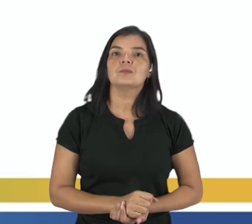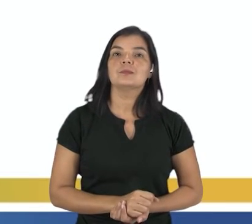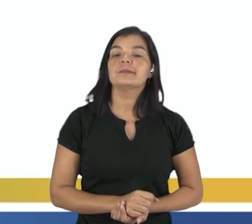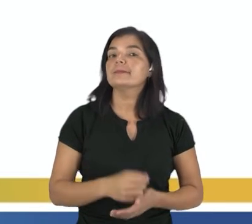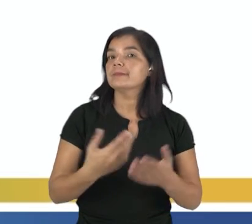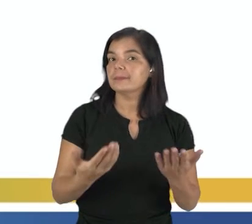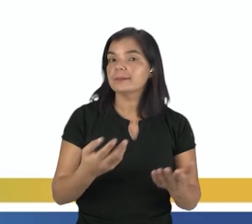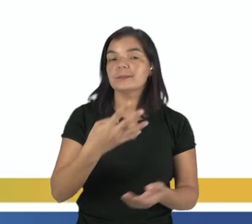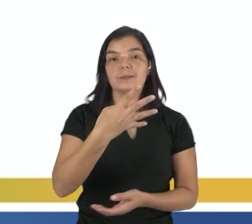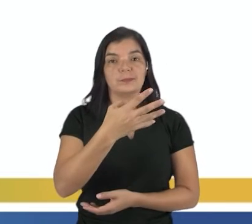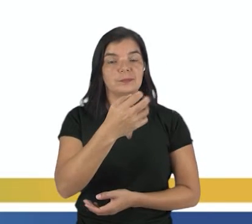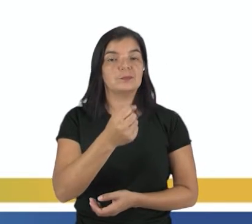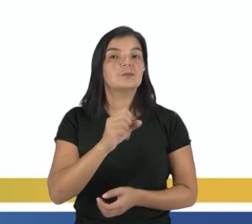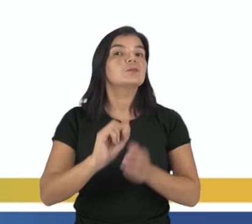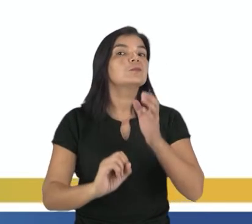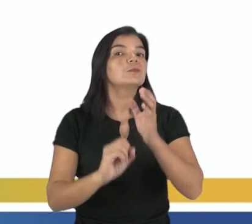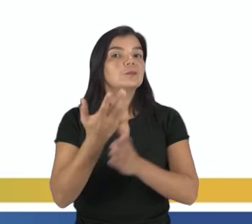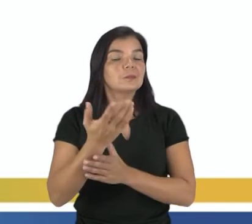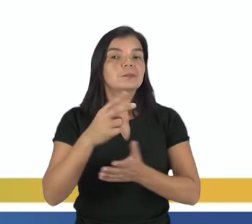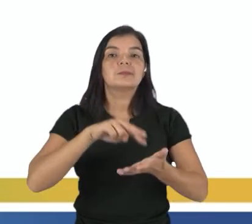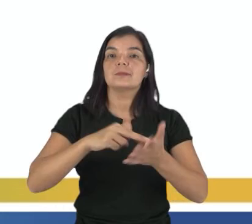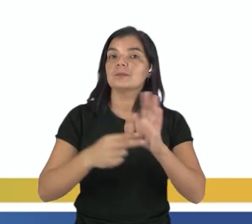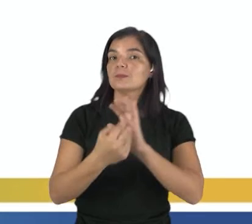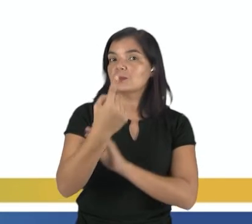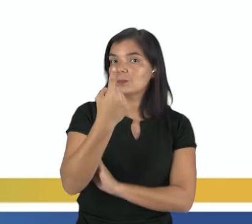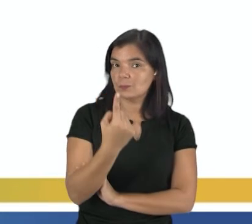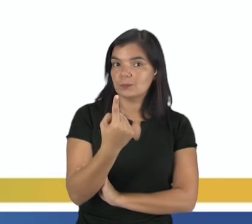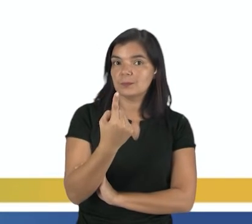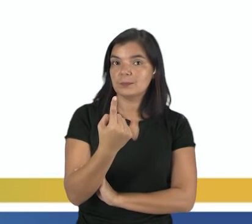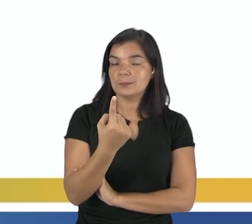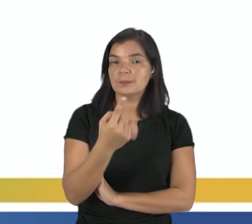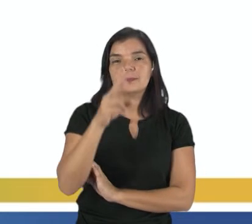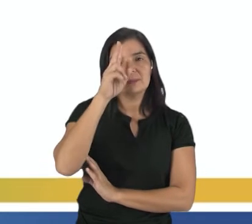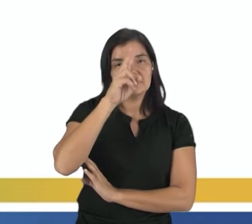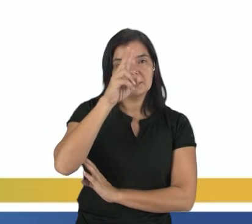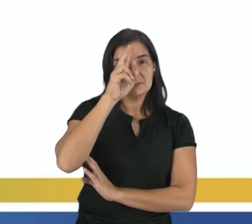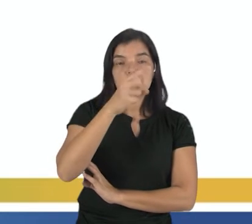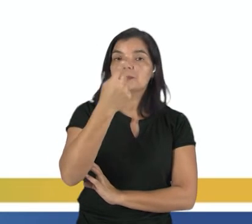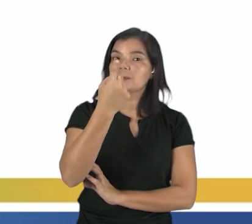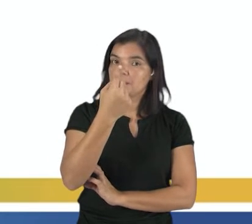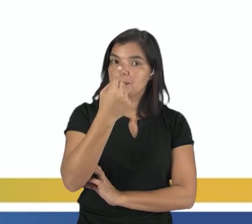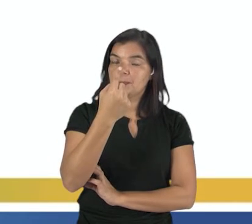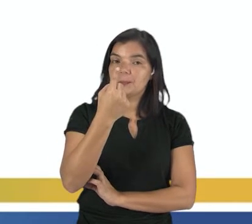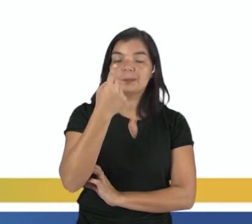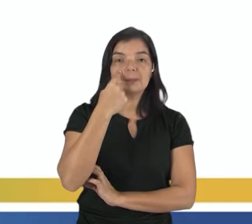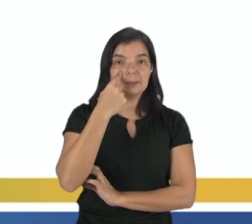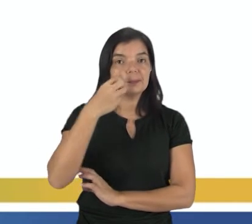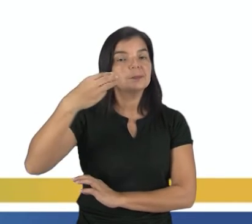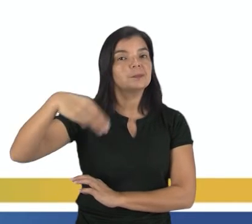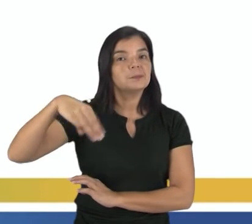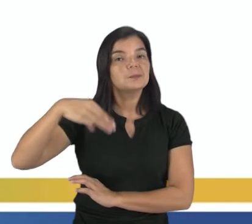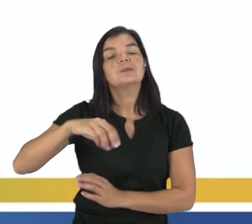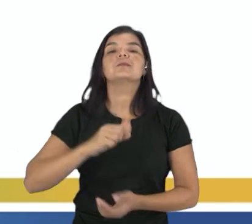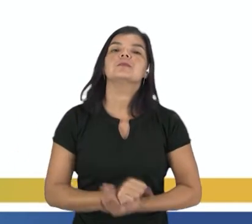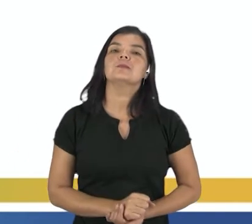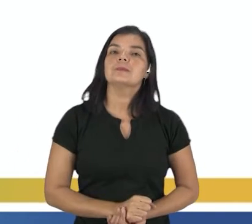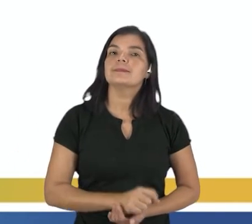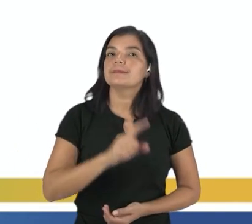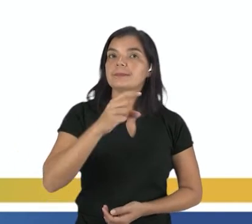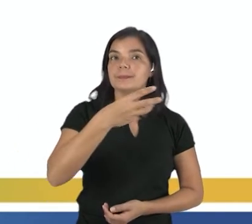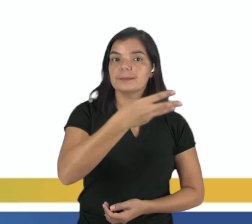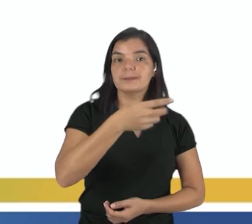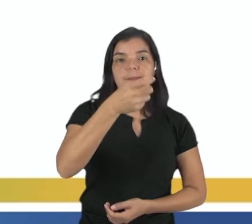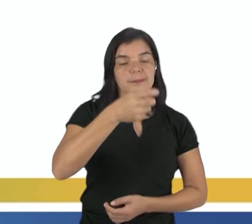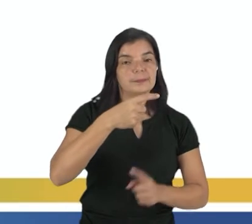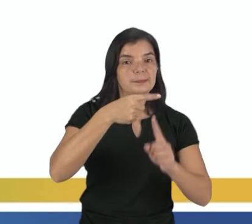na frente né quando isso acontece quer dizer que é o número um lembra que um faz o papel de visível na matemática né então é